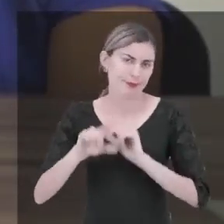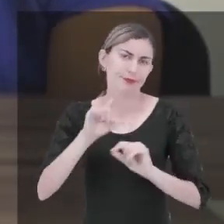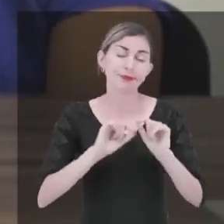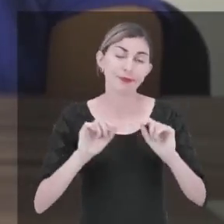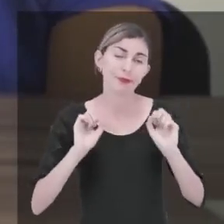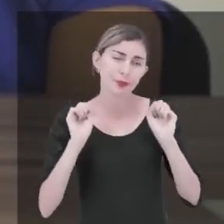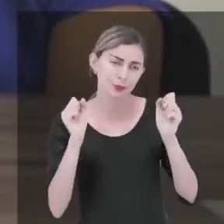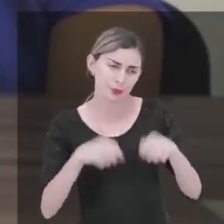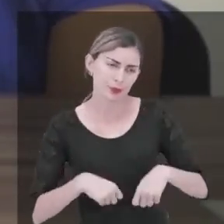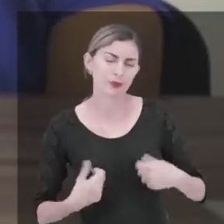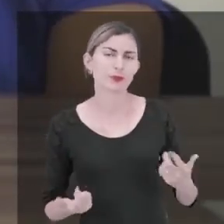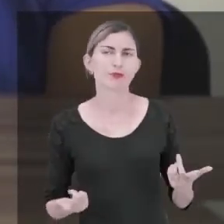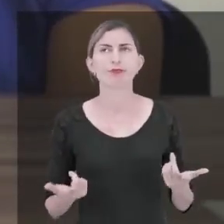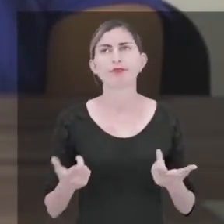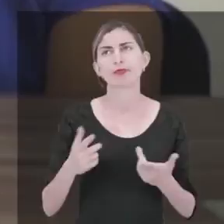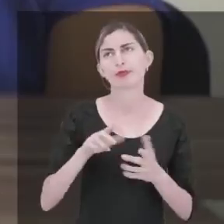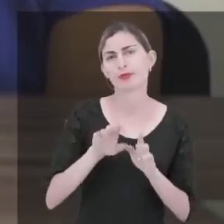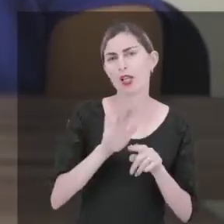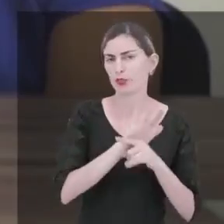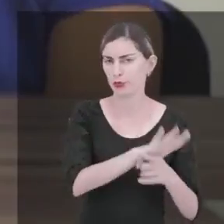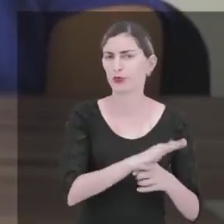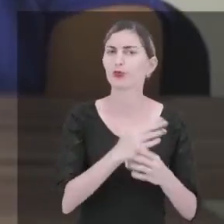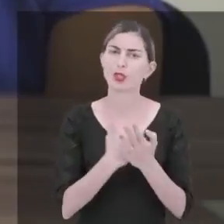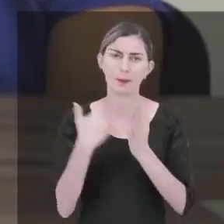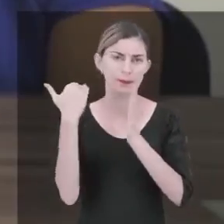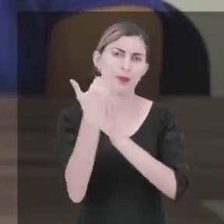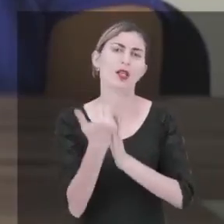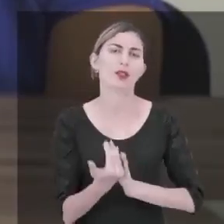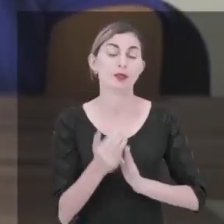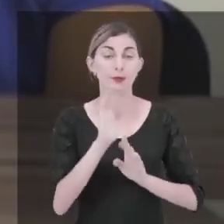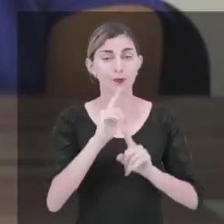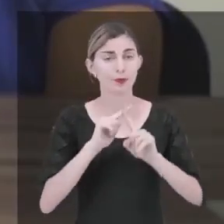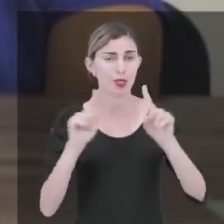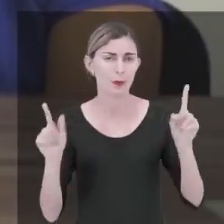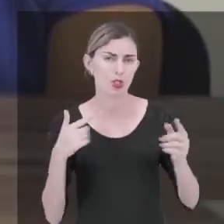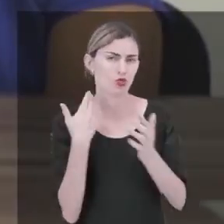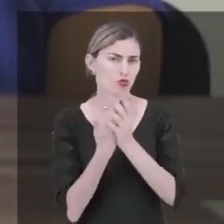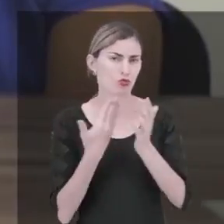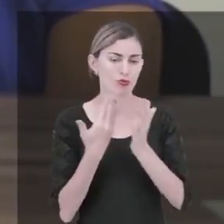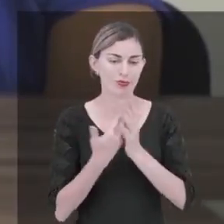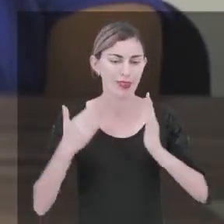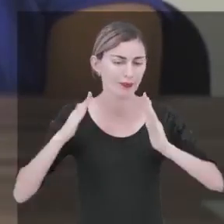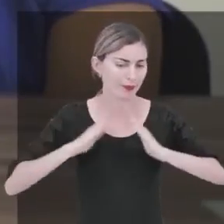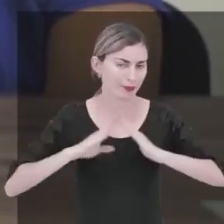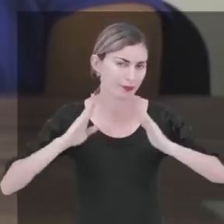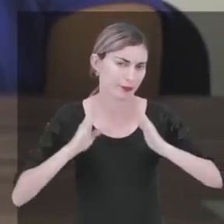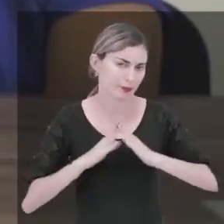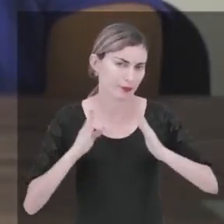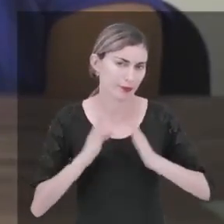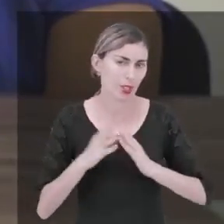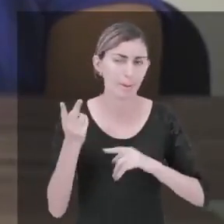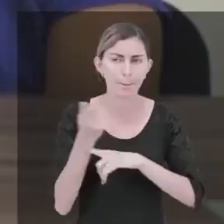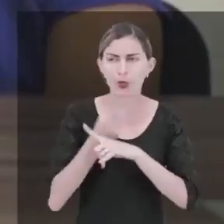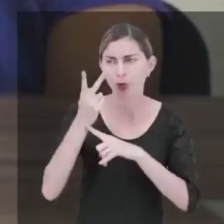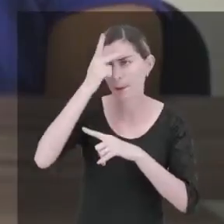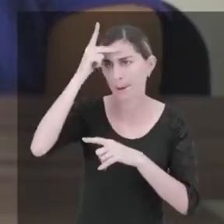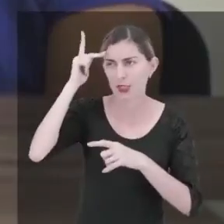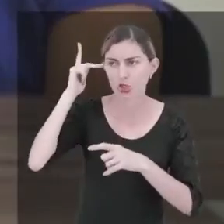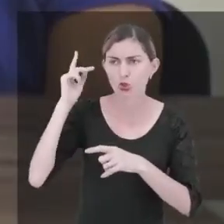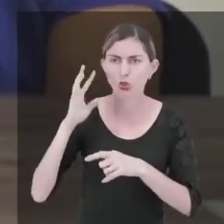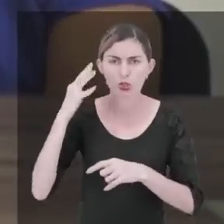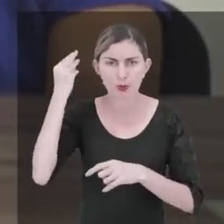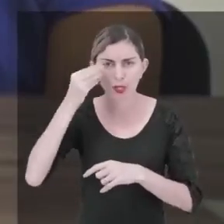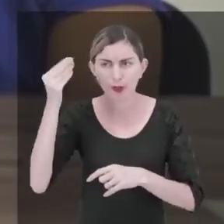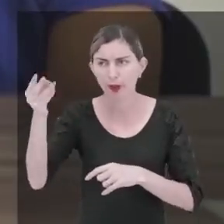vale salientar, pode lhe dar alguns subsídios a mais. Mas estudar em casa, procurar